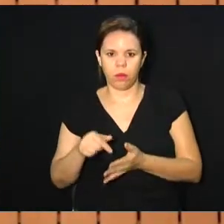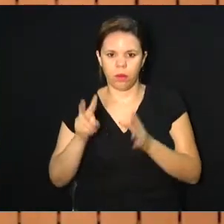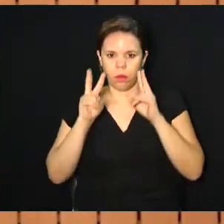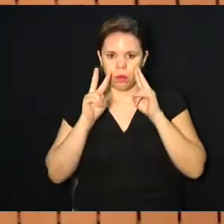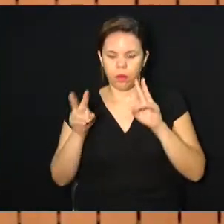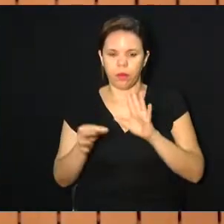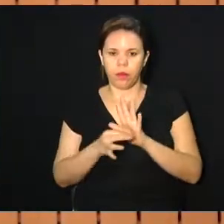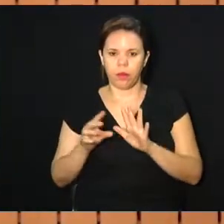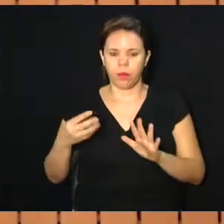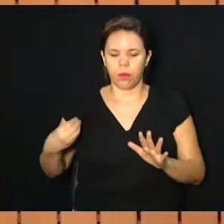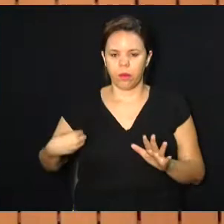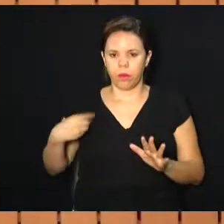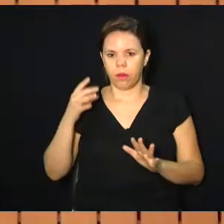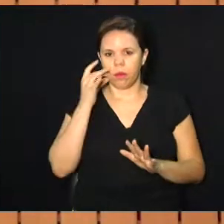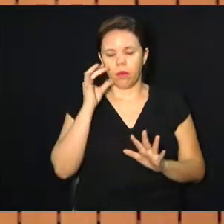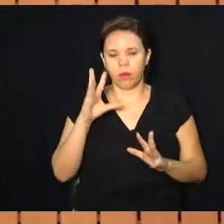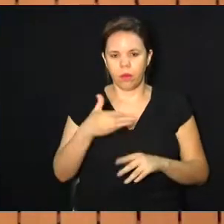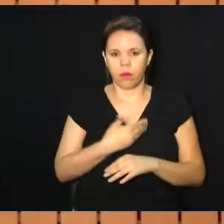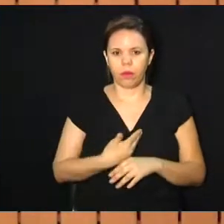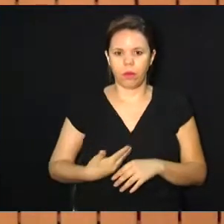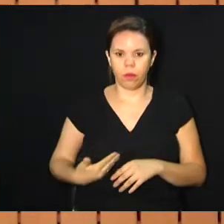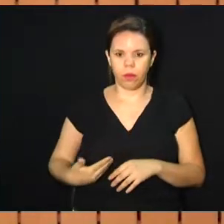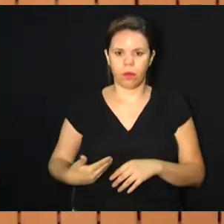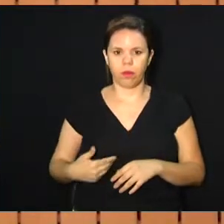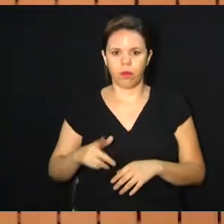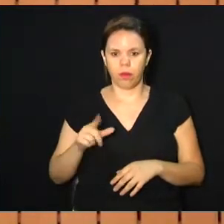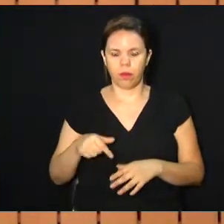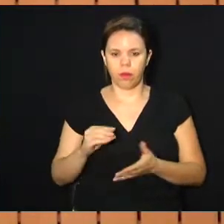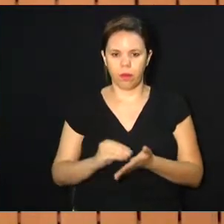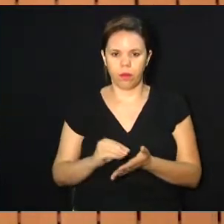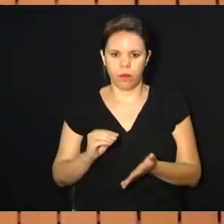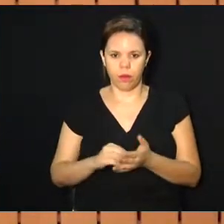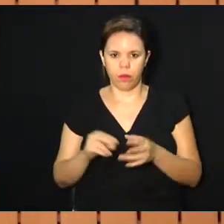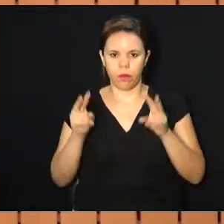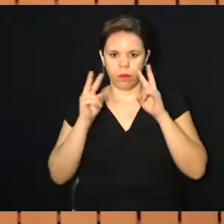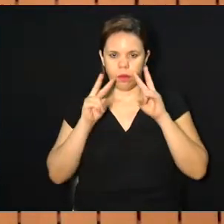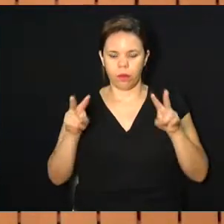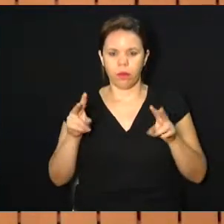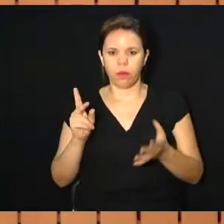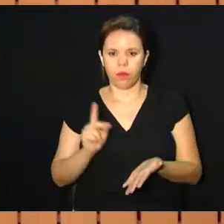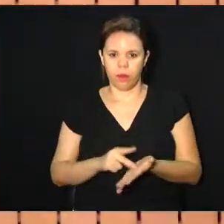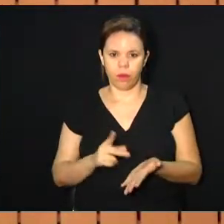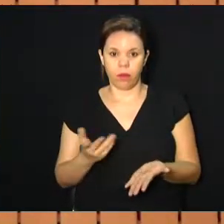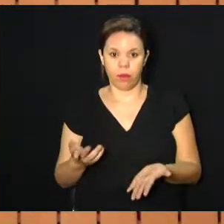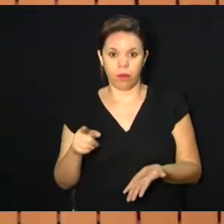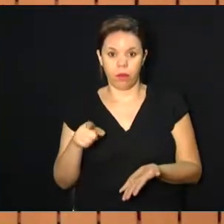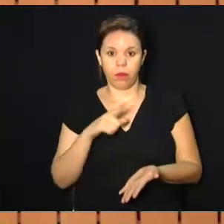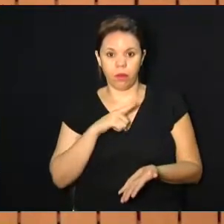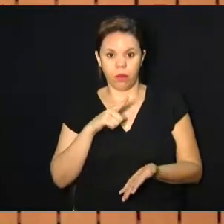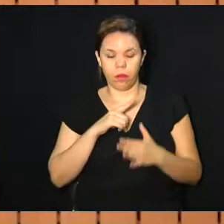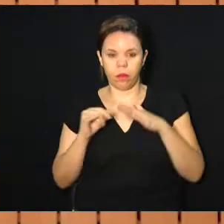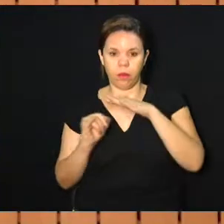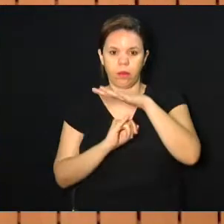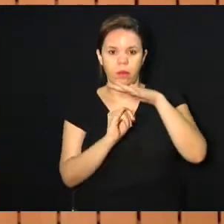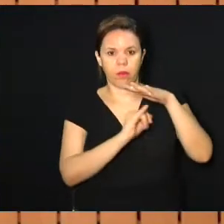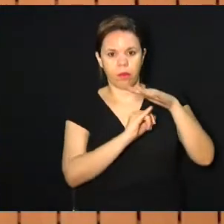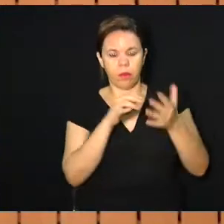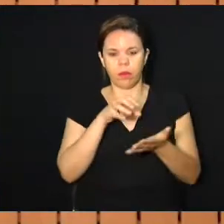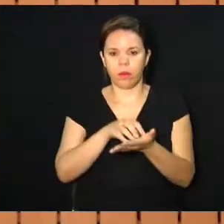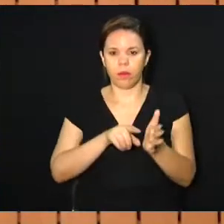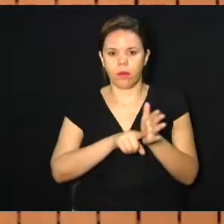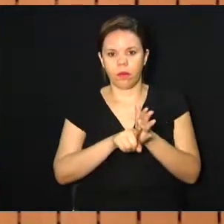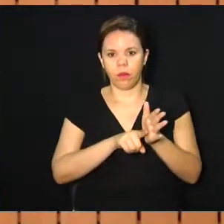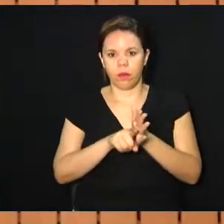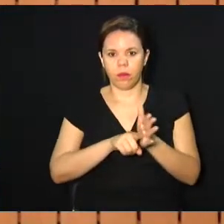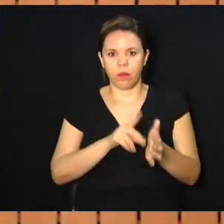muito presente em todos os governos, é uma falta de visão, na verdade, né? Porque você tem instituições, órgãos,